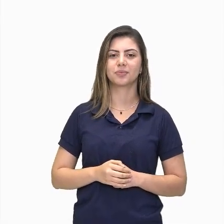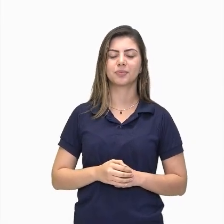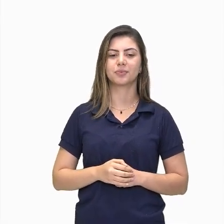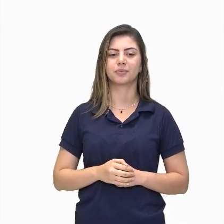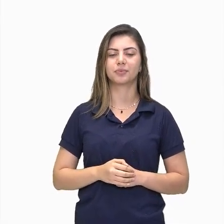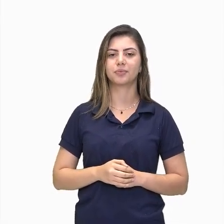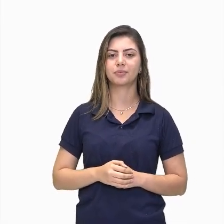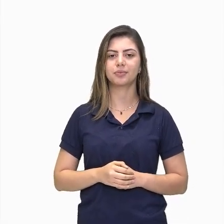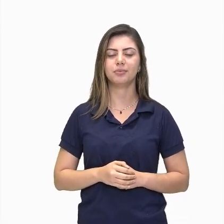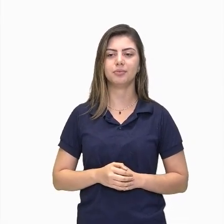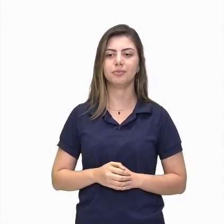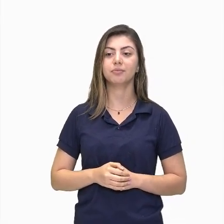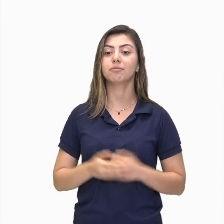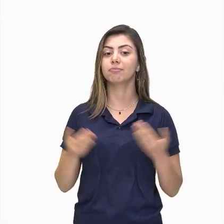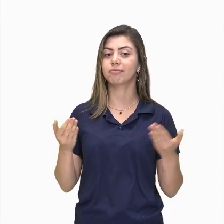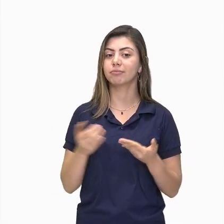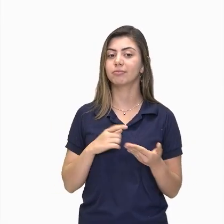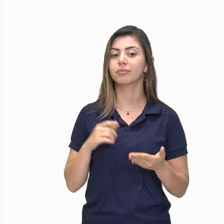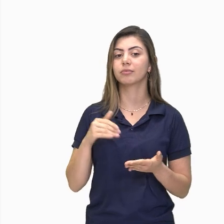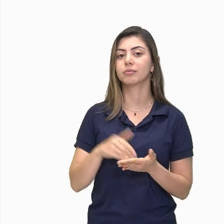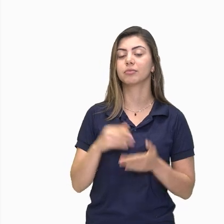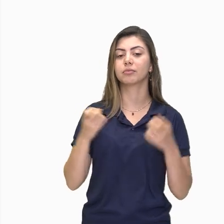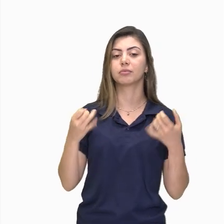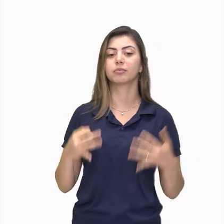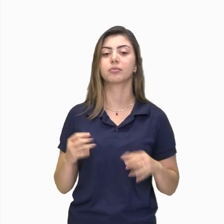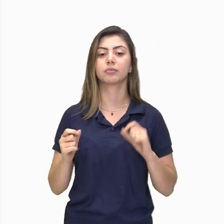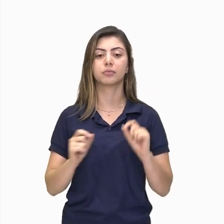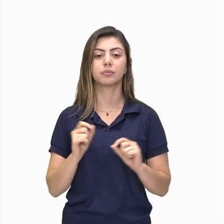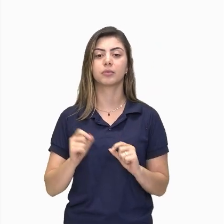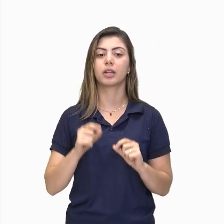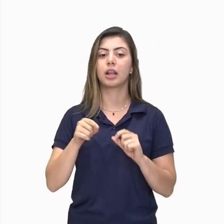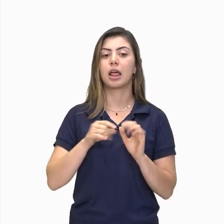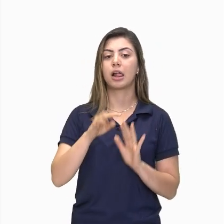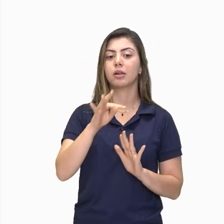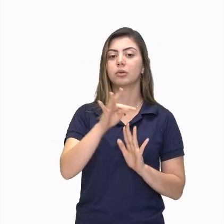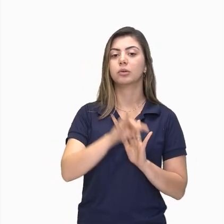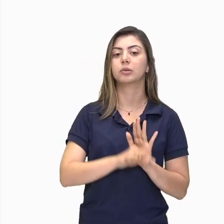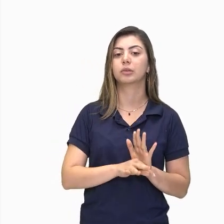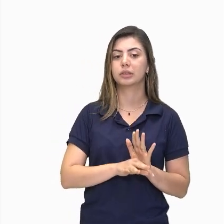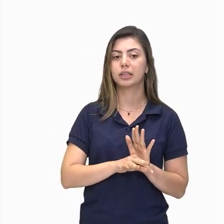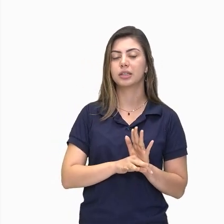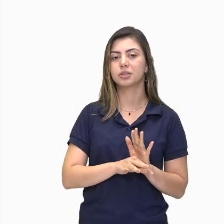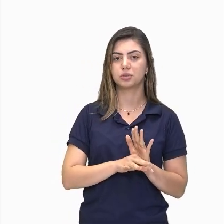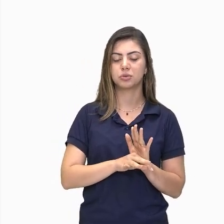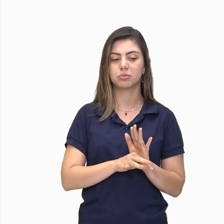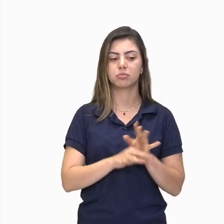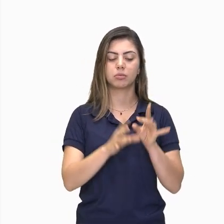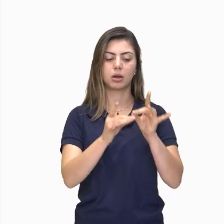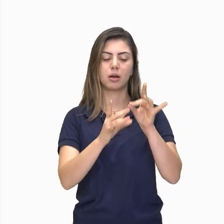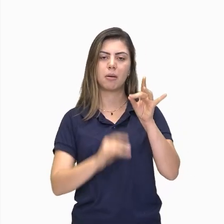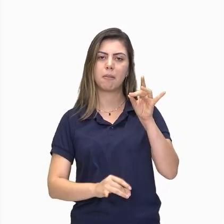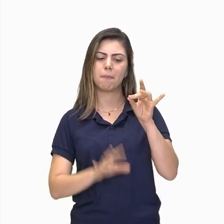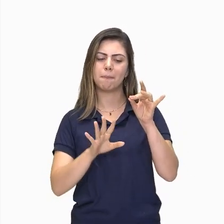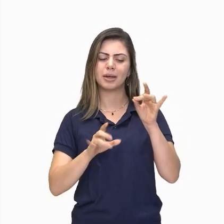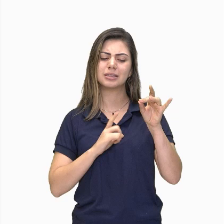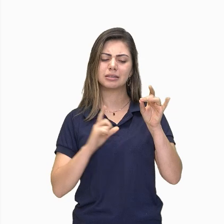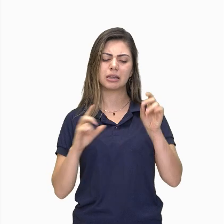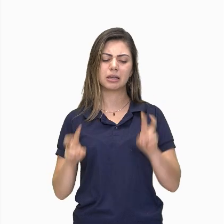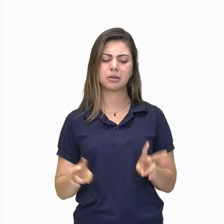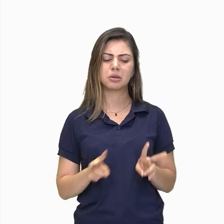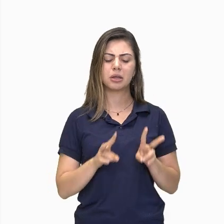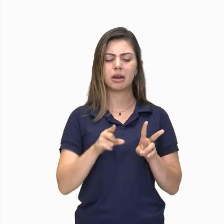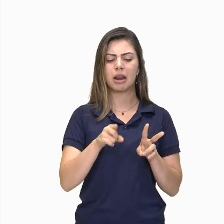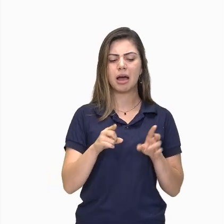Então, nós temos aí o último que diz: apresentar parte do texto deliberadamente desconectada do